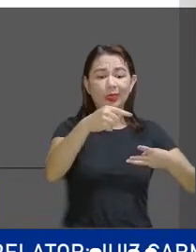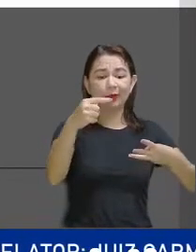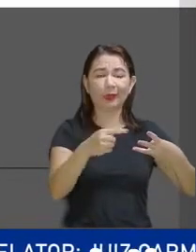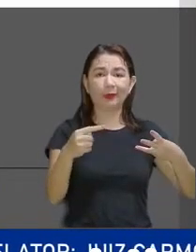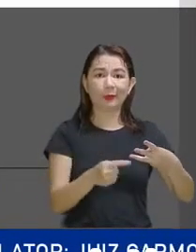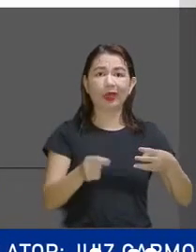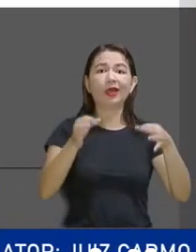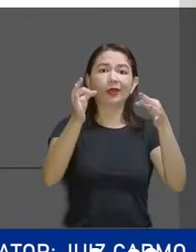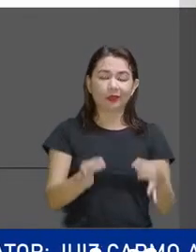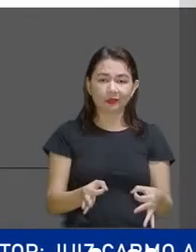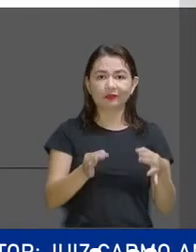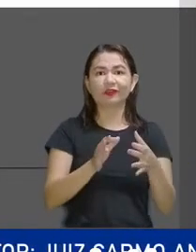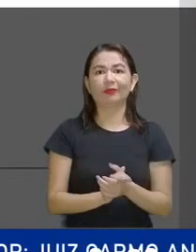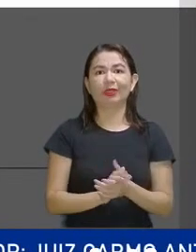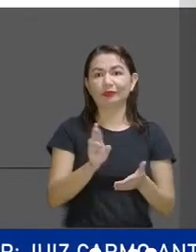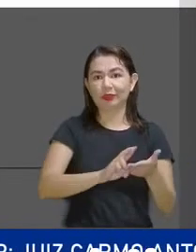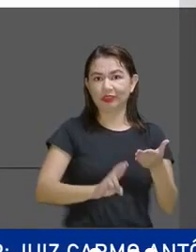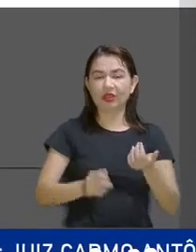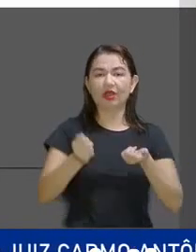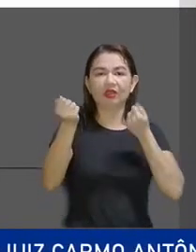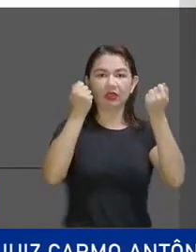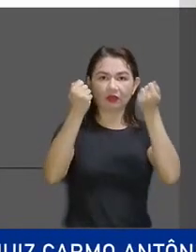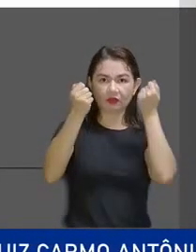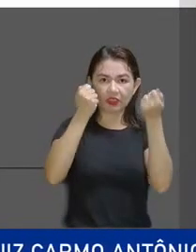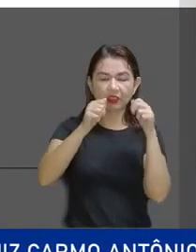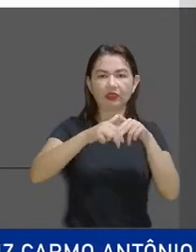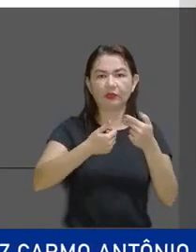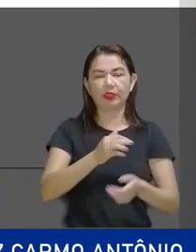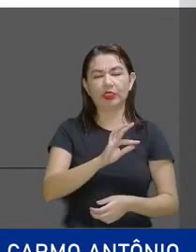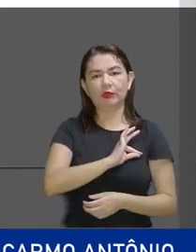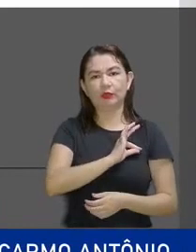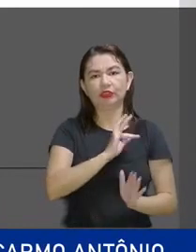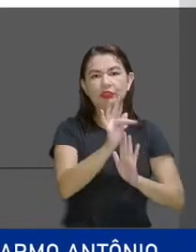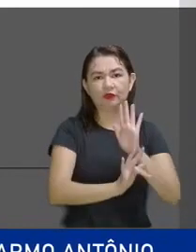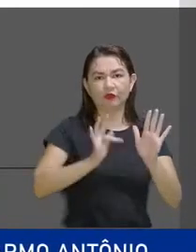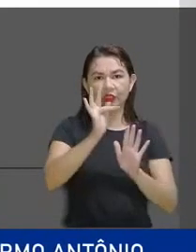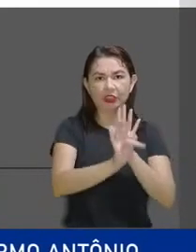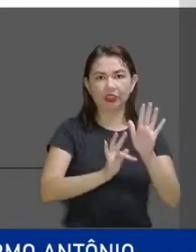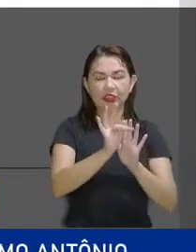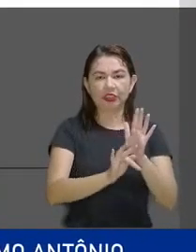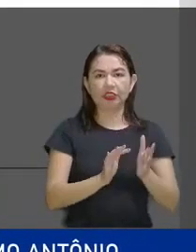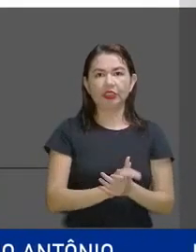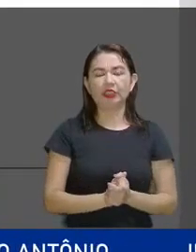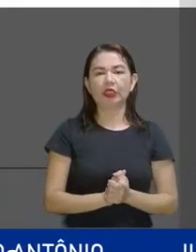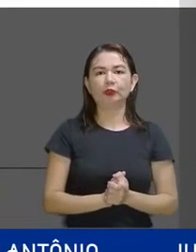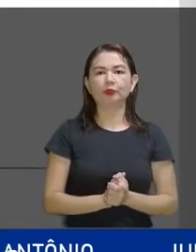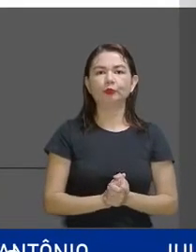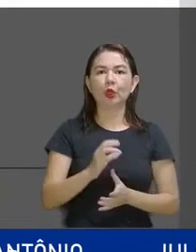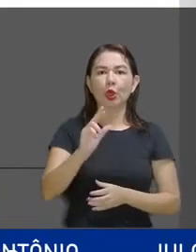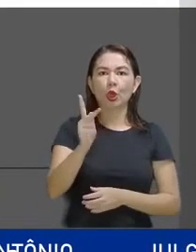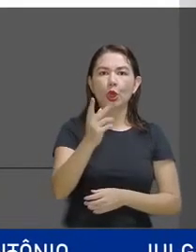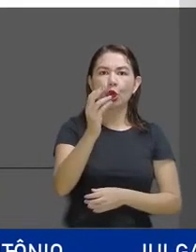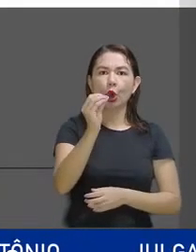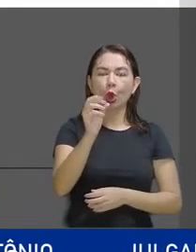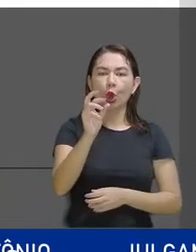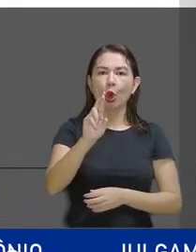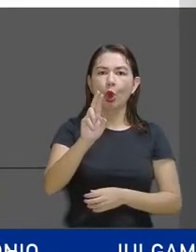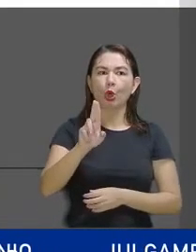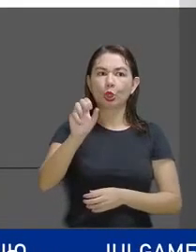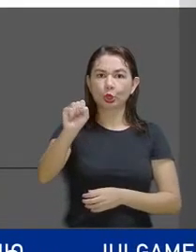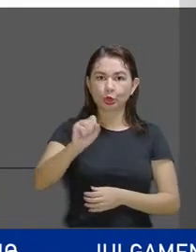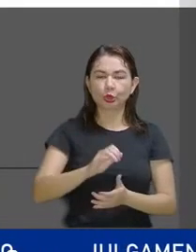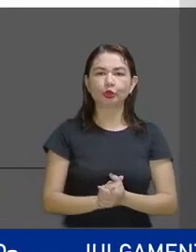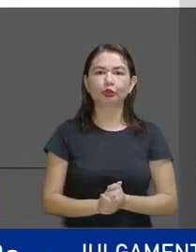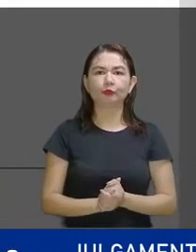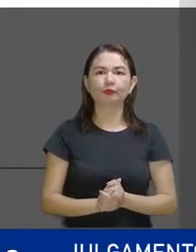ser confirmados pelos relatórios de análise produzidos pela Polícia Federal no âmbito da Operação Horus, conforme o farto